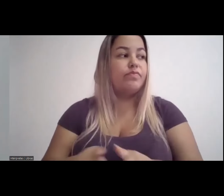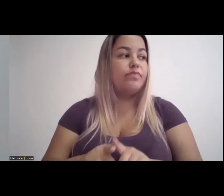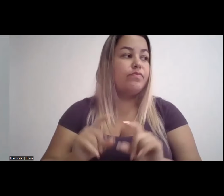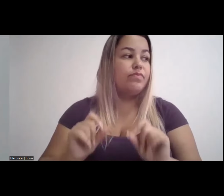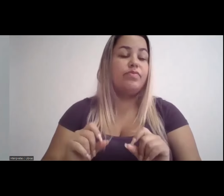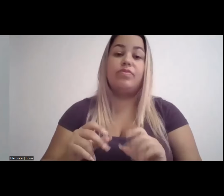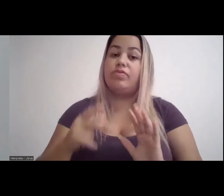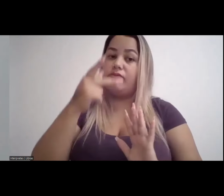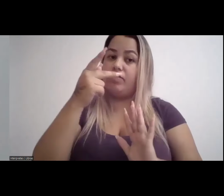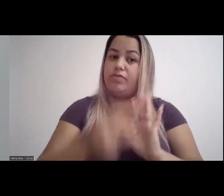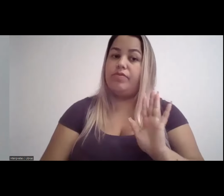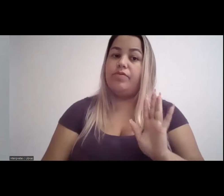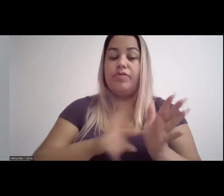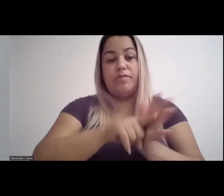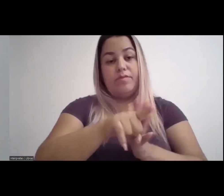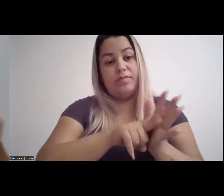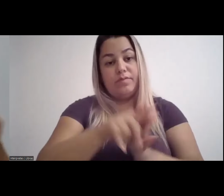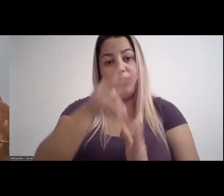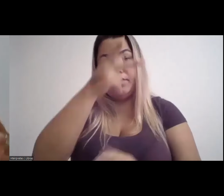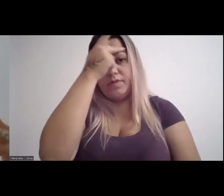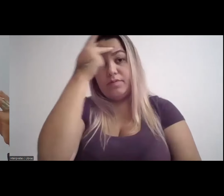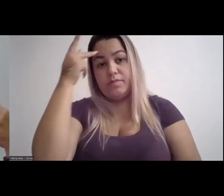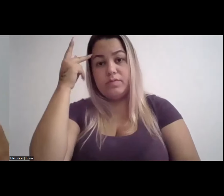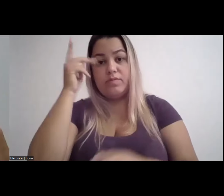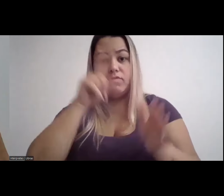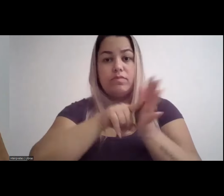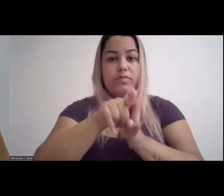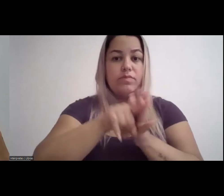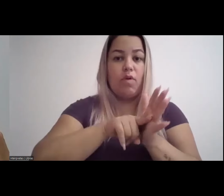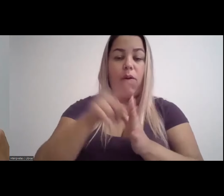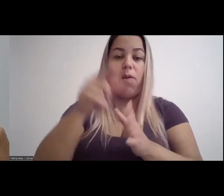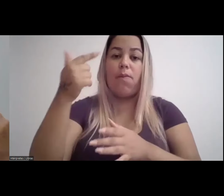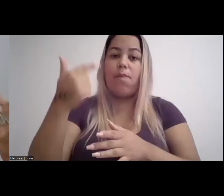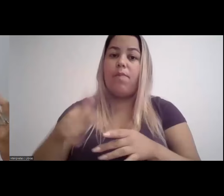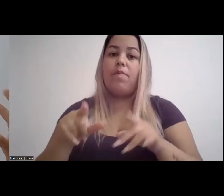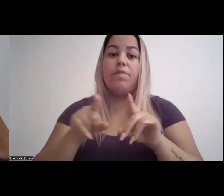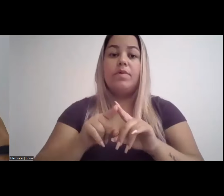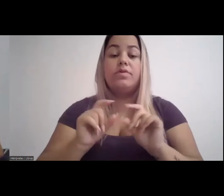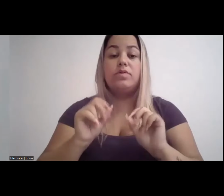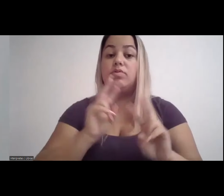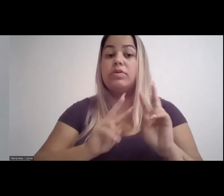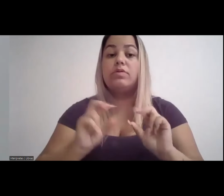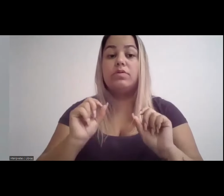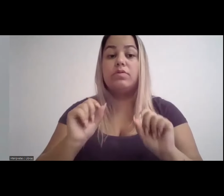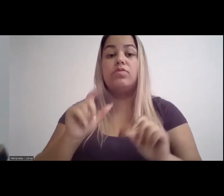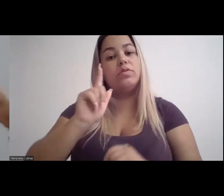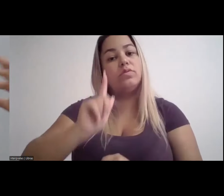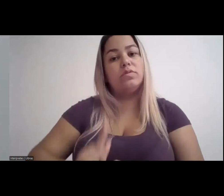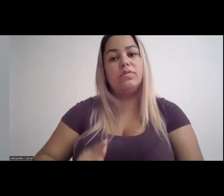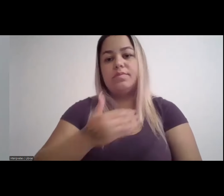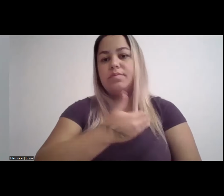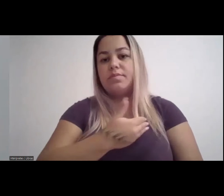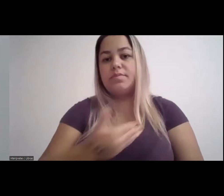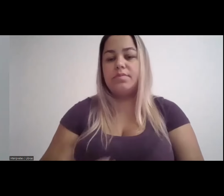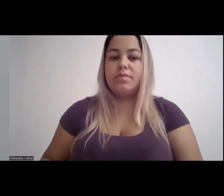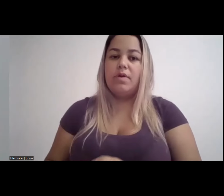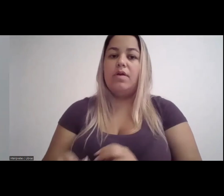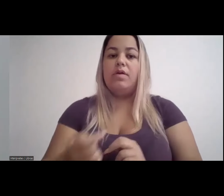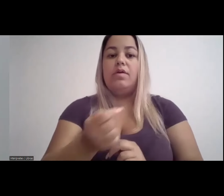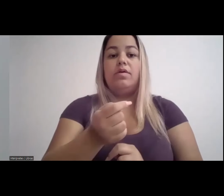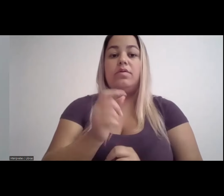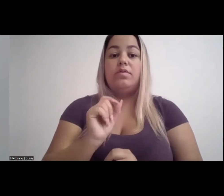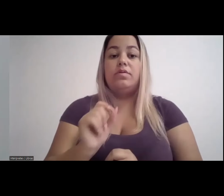também é consultar pessoas que sejam especialistas sobre outras perspectivas, que já foram gestores públicos, que são pessoas da economia,